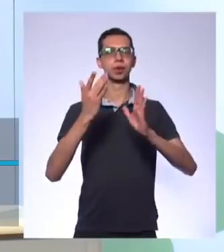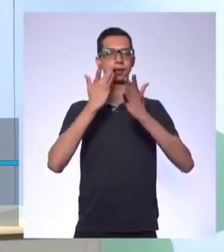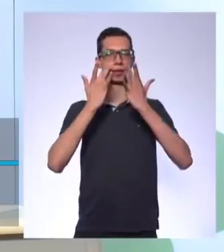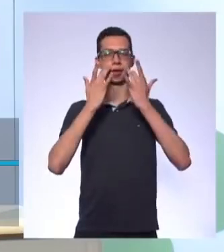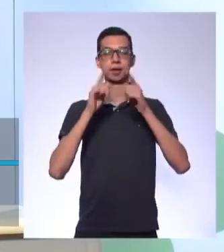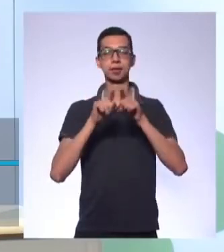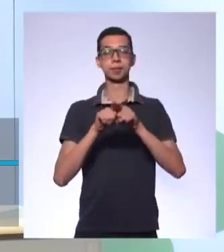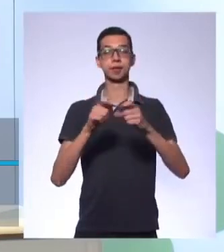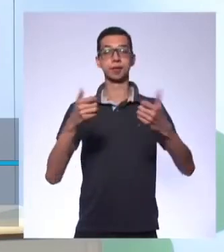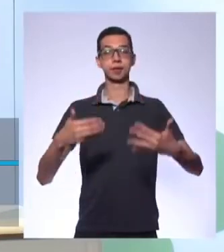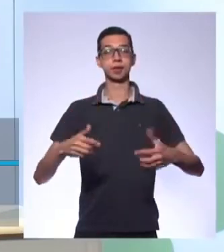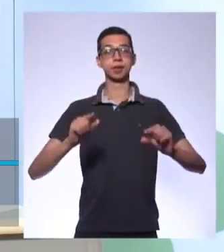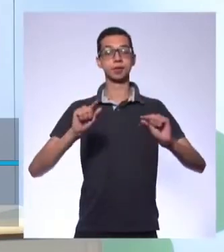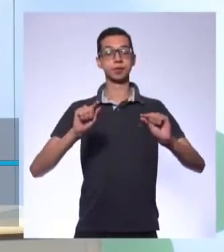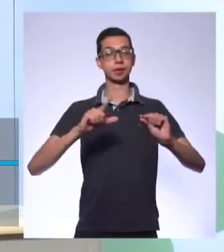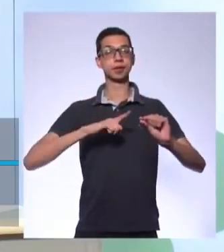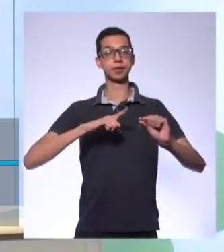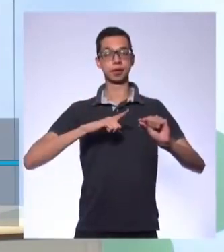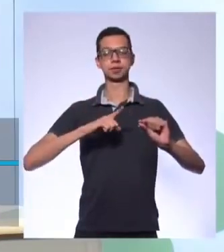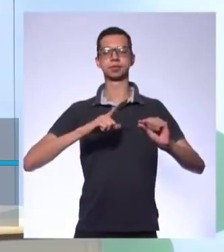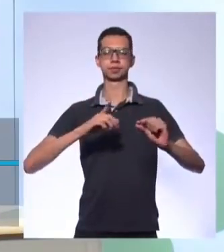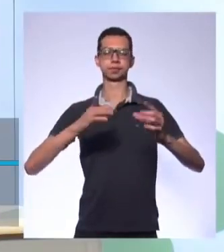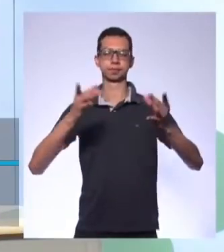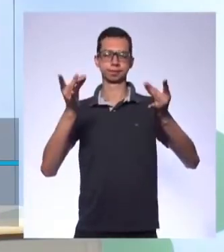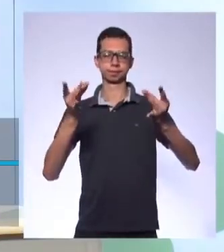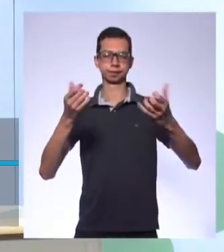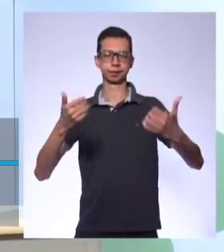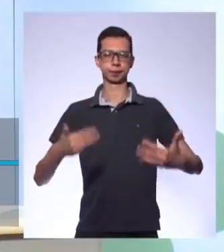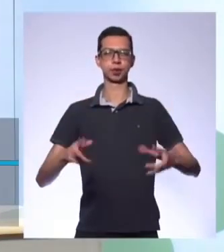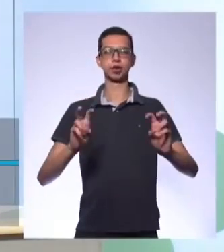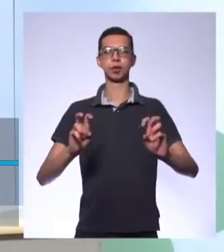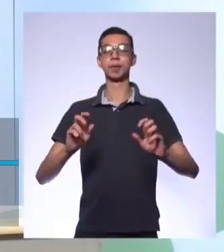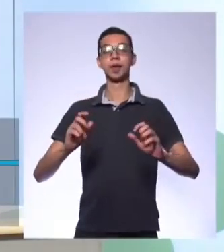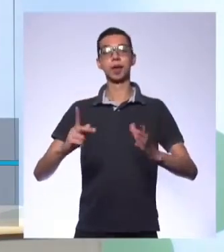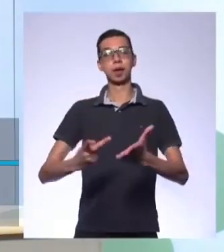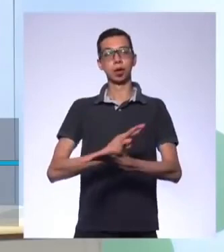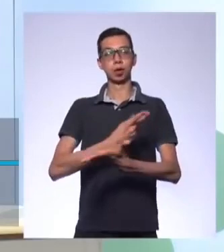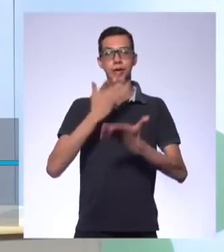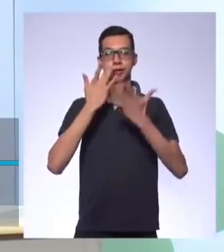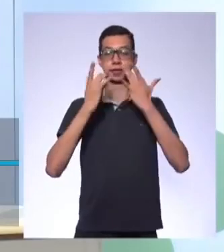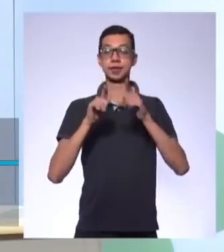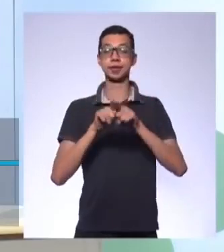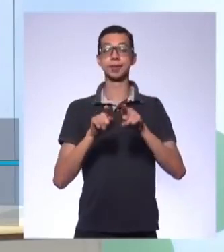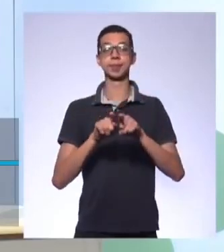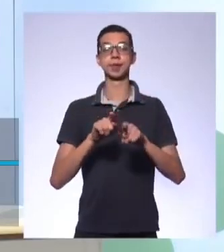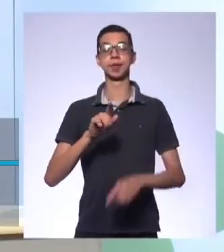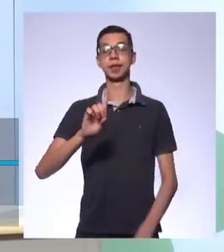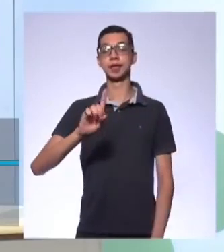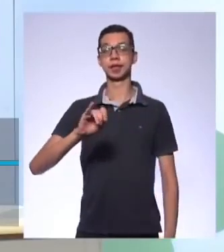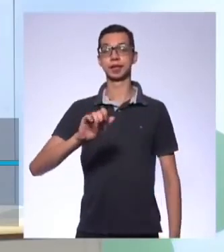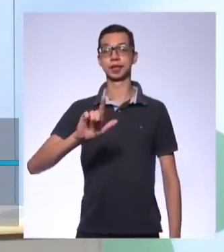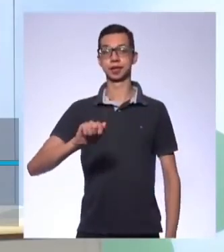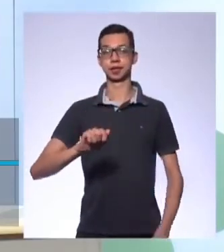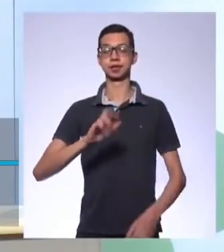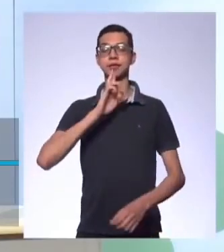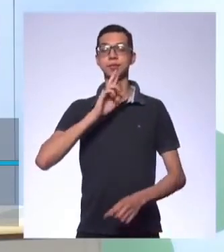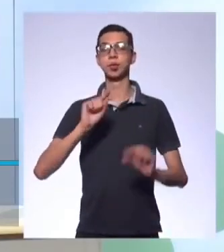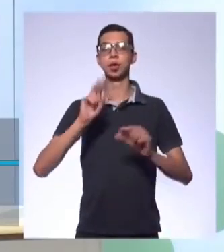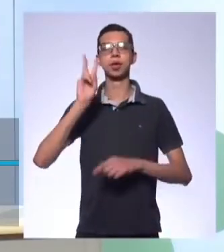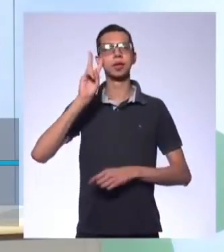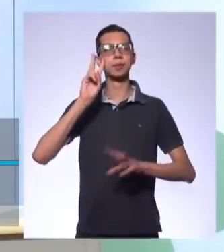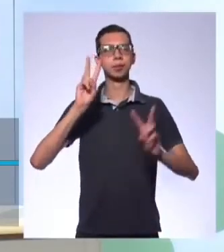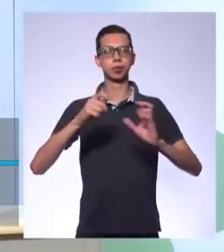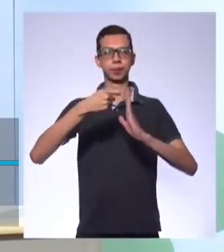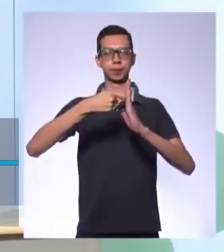e as descrições da cena, interessante, né? A Beatriz também respondeu que era textos dramáticos. A Daniela já lembrou do texto, né? Que ela falou